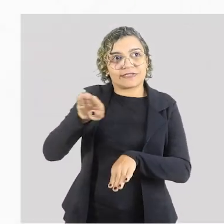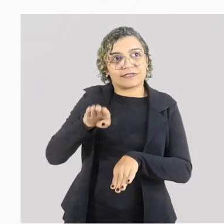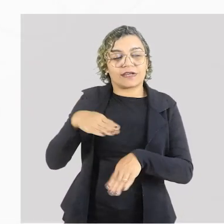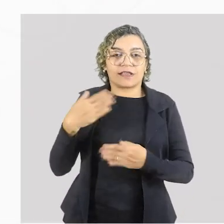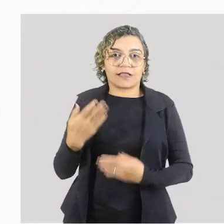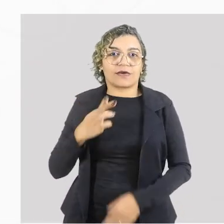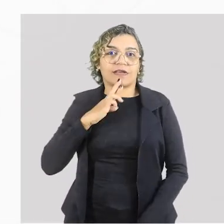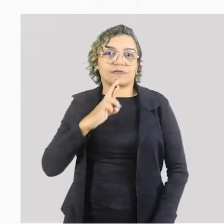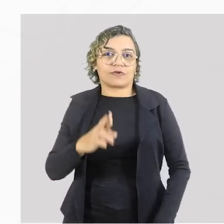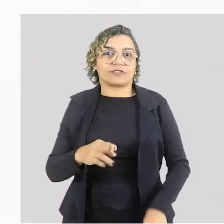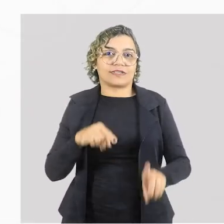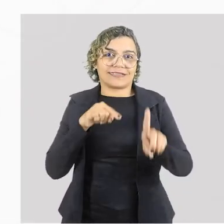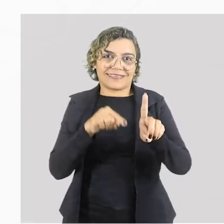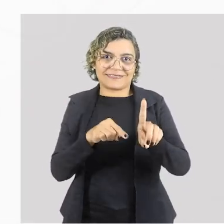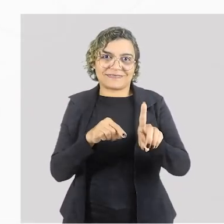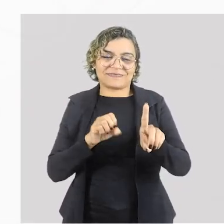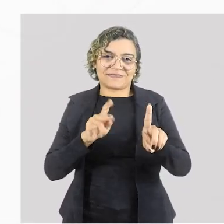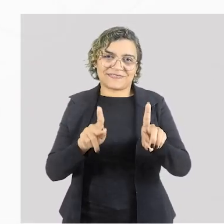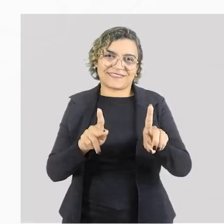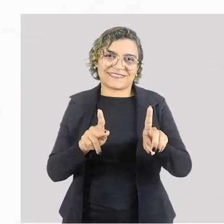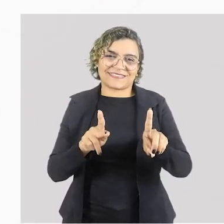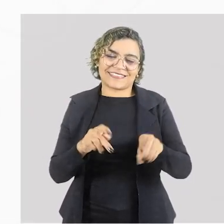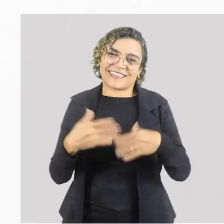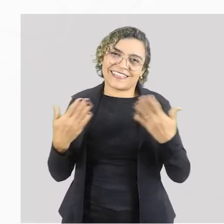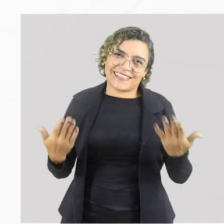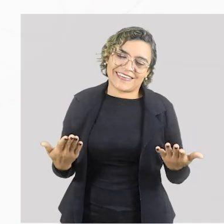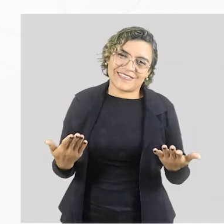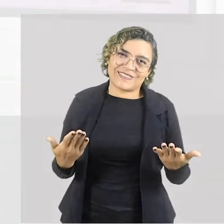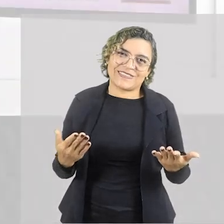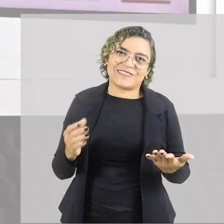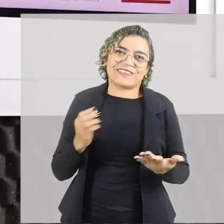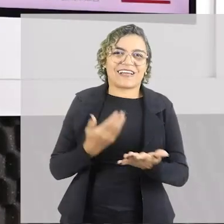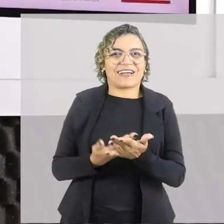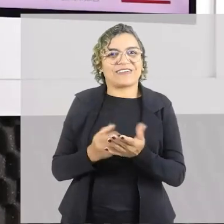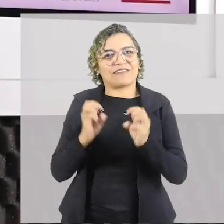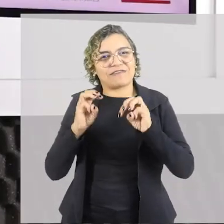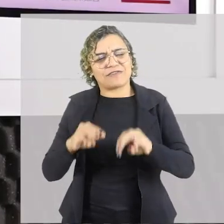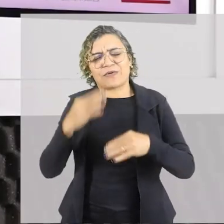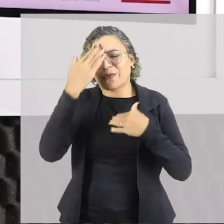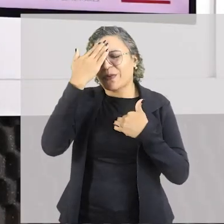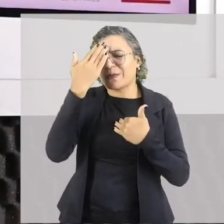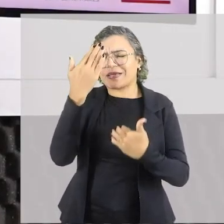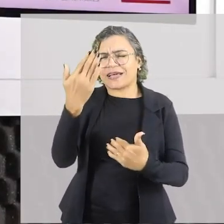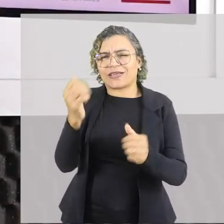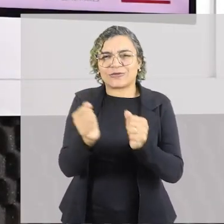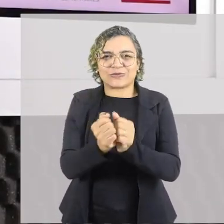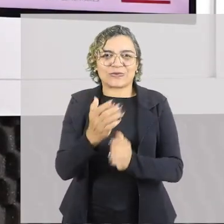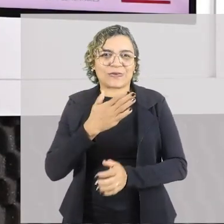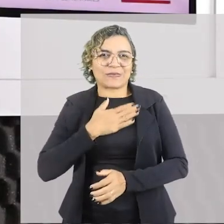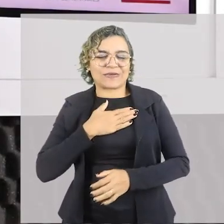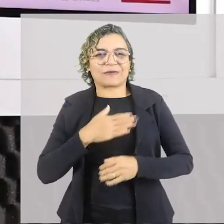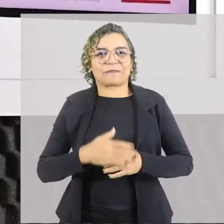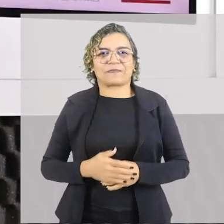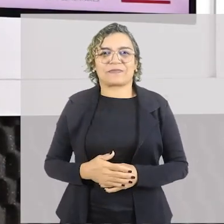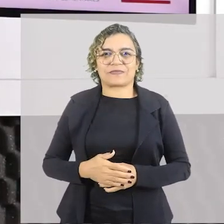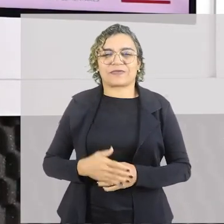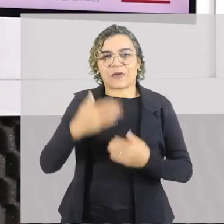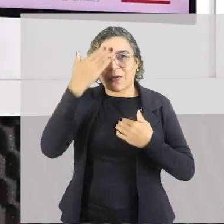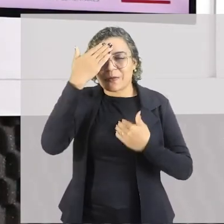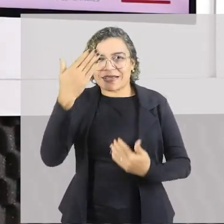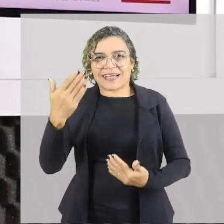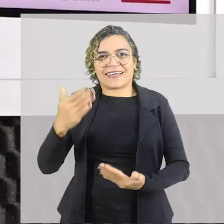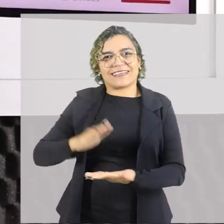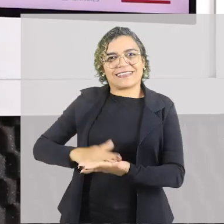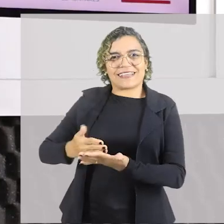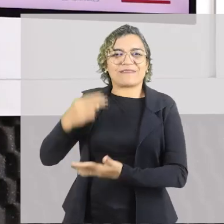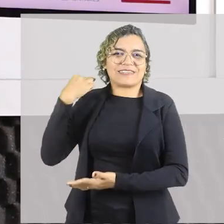Então, a resposta, letra D. Bom, galerinha, muito obrigado por estar comigo até agora. Muito obrigado, minha amiga Anaídes,